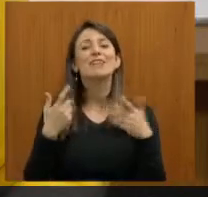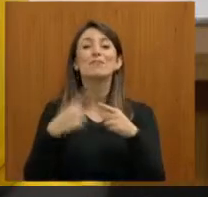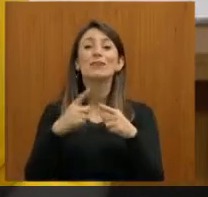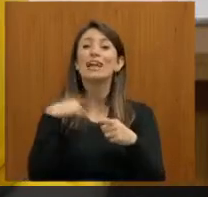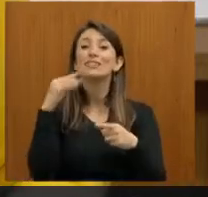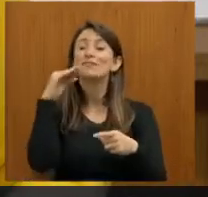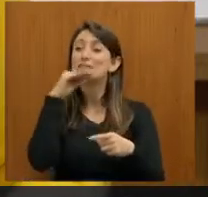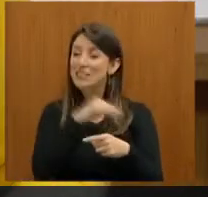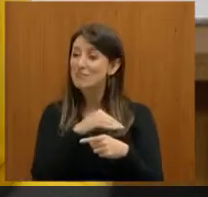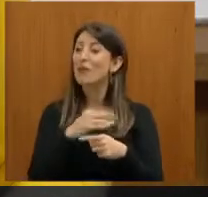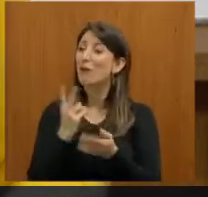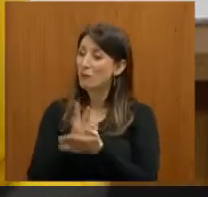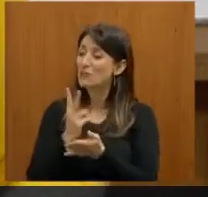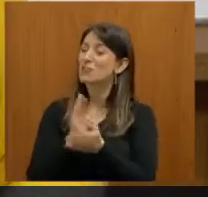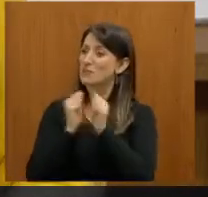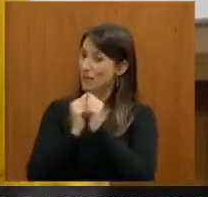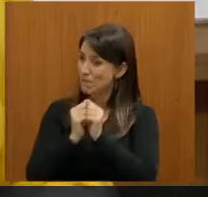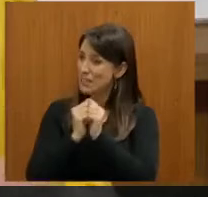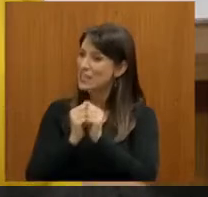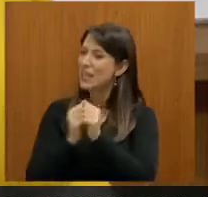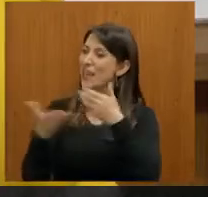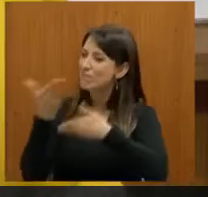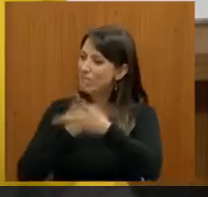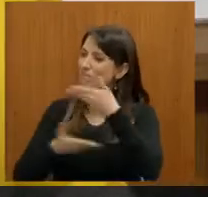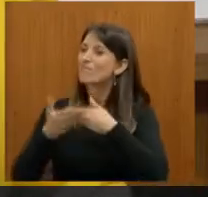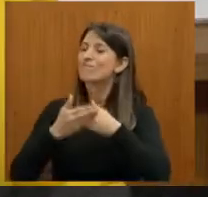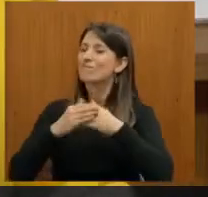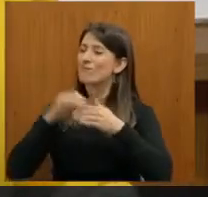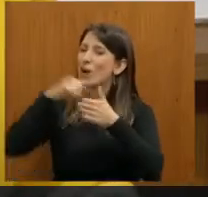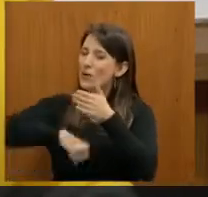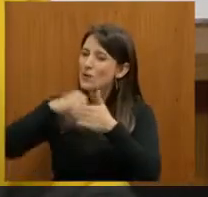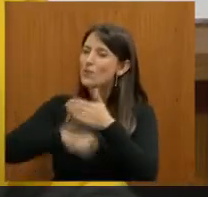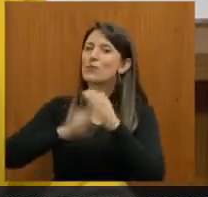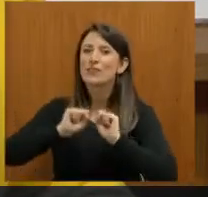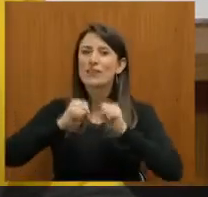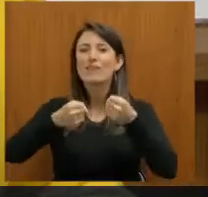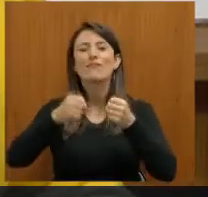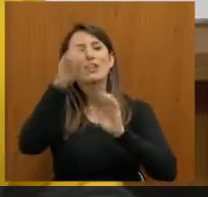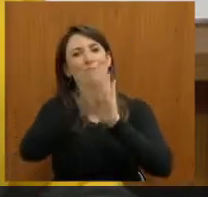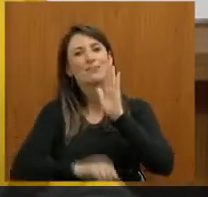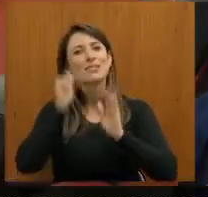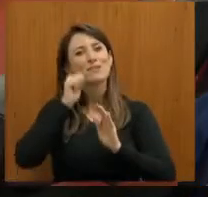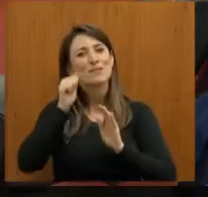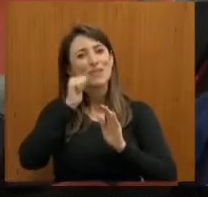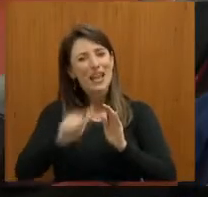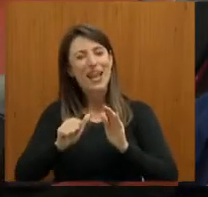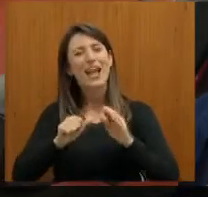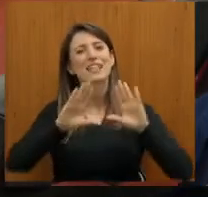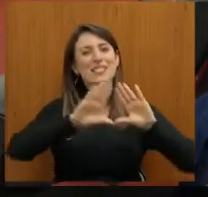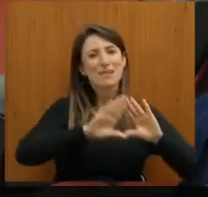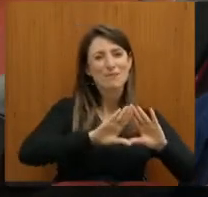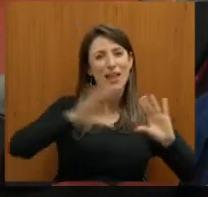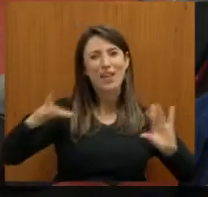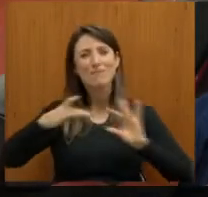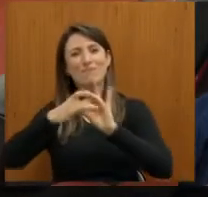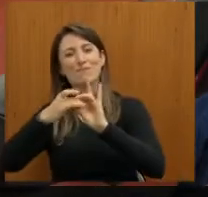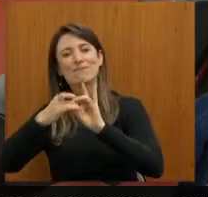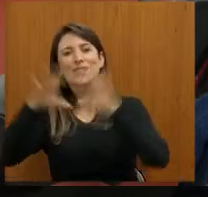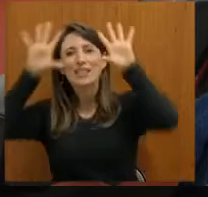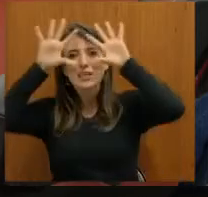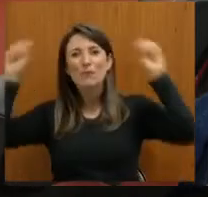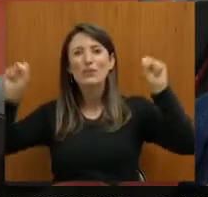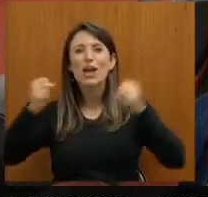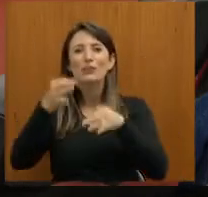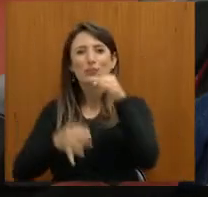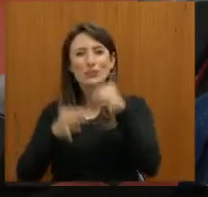a nossa parceria né da comissão em defesa dos direitos da mulher da Assembleia Legislativa e do Tribunal de Justiça não para suas considerações